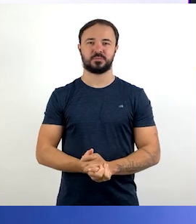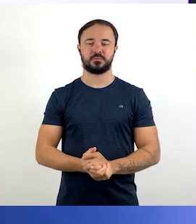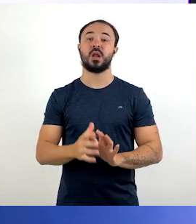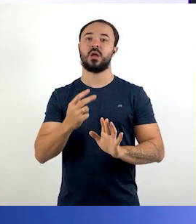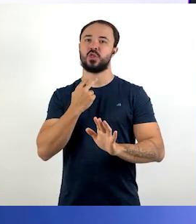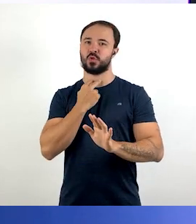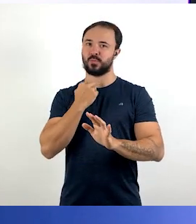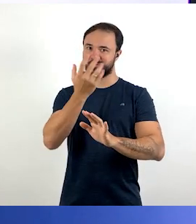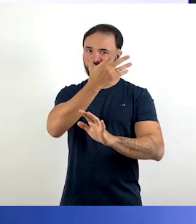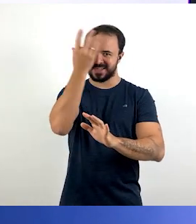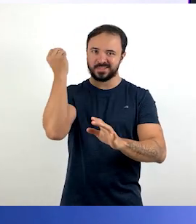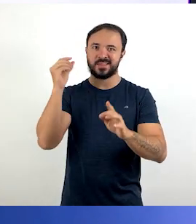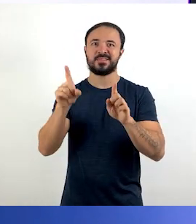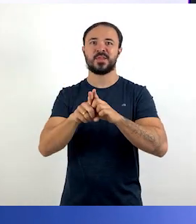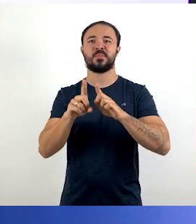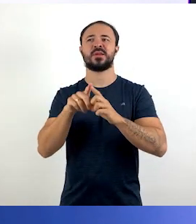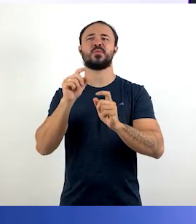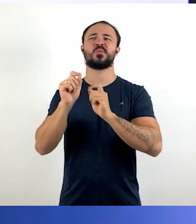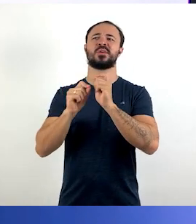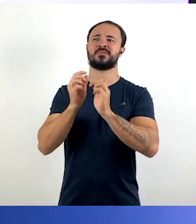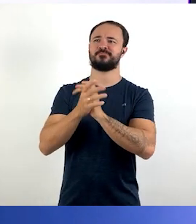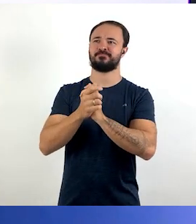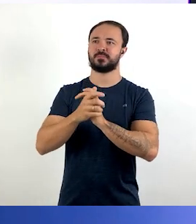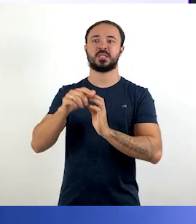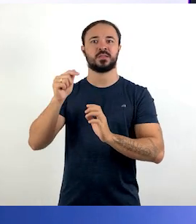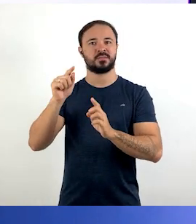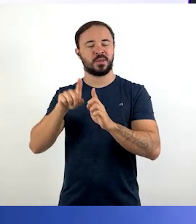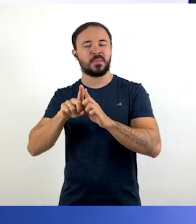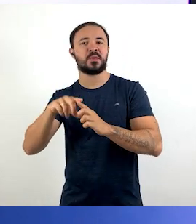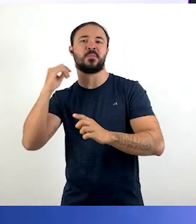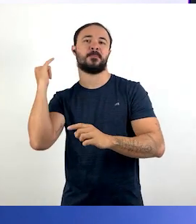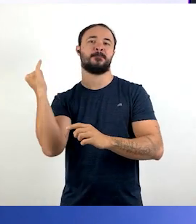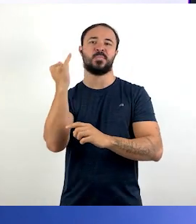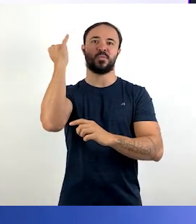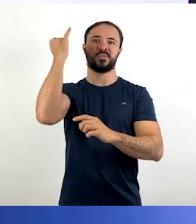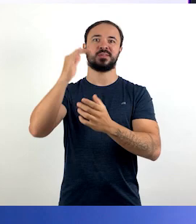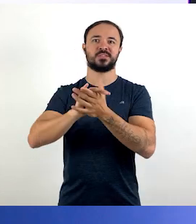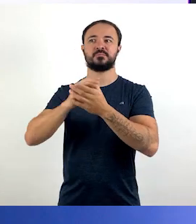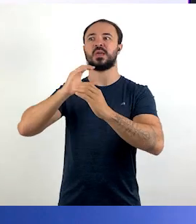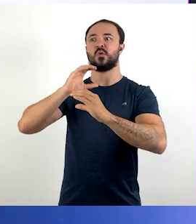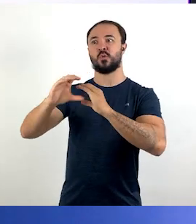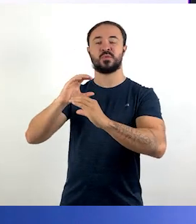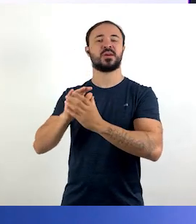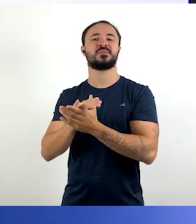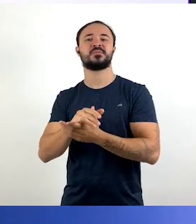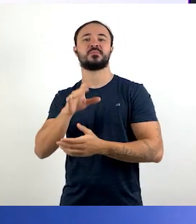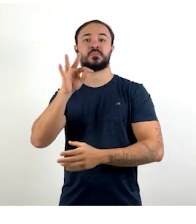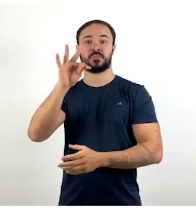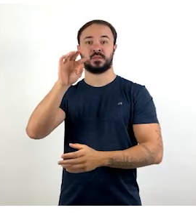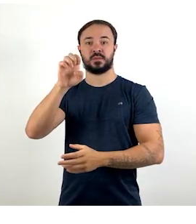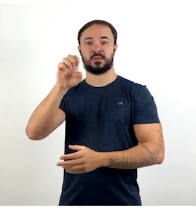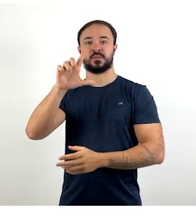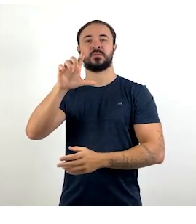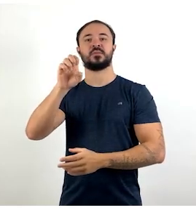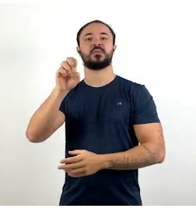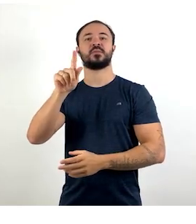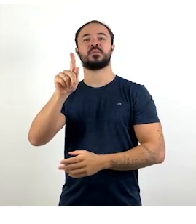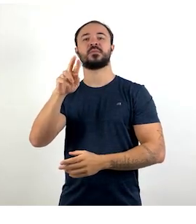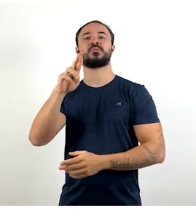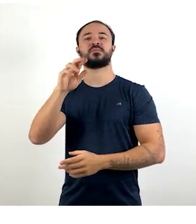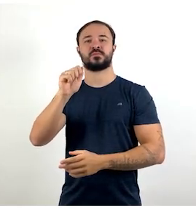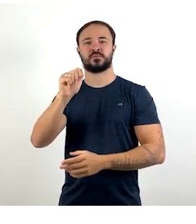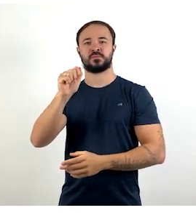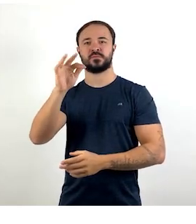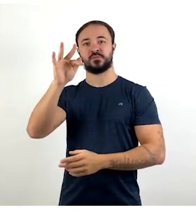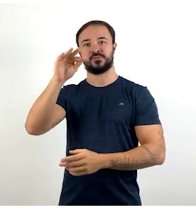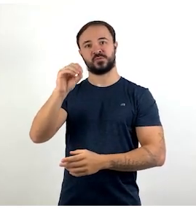podemos esquecer da criação daquele que foi outro marco da comunicação, justamente através do telégrafo. O telégrafo,